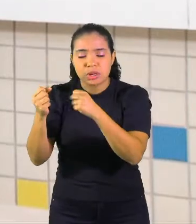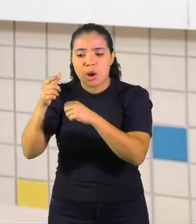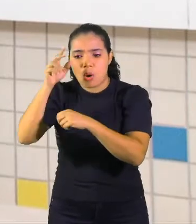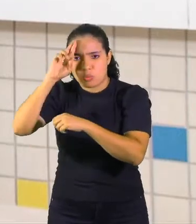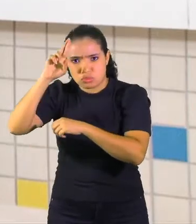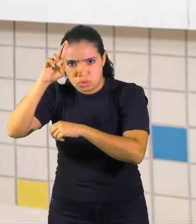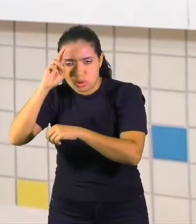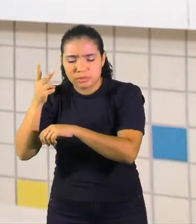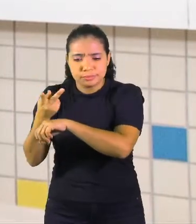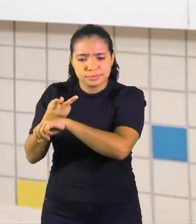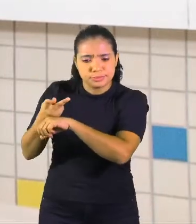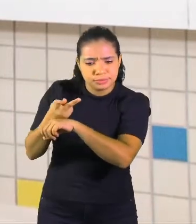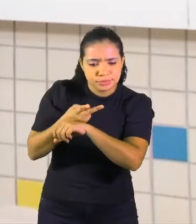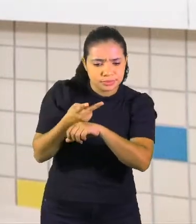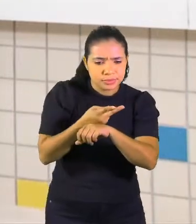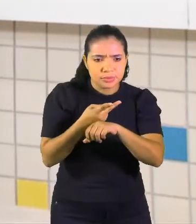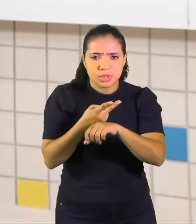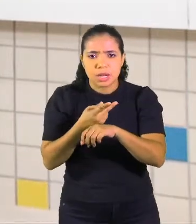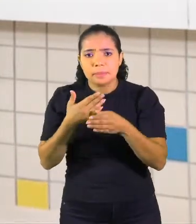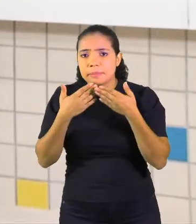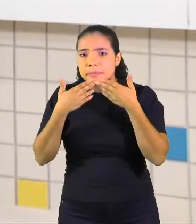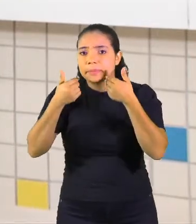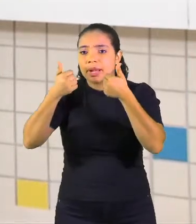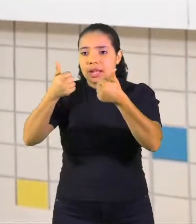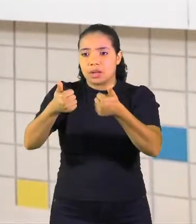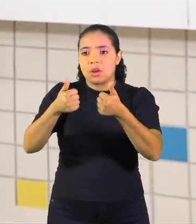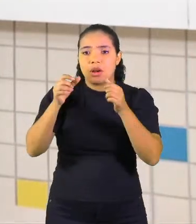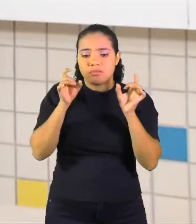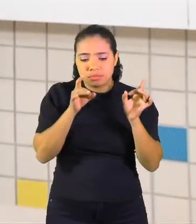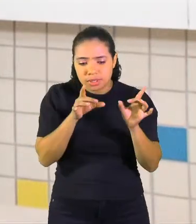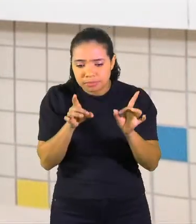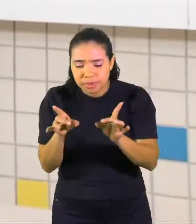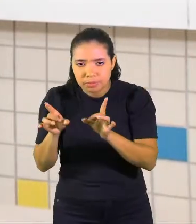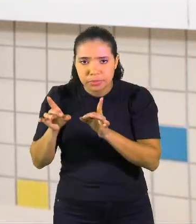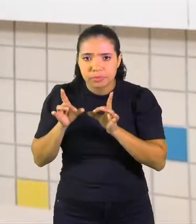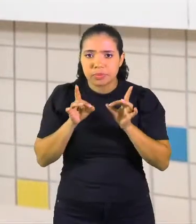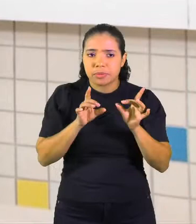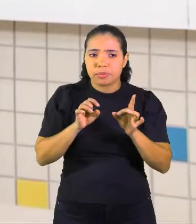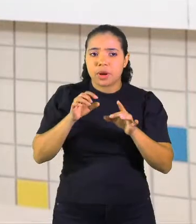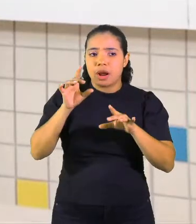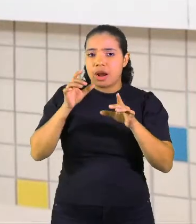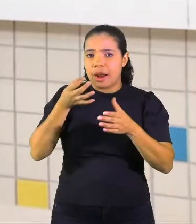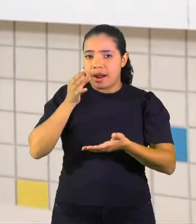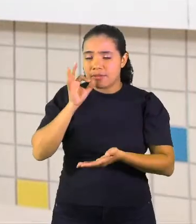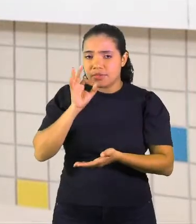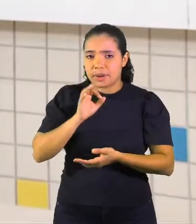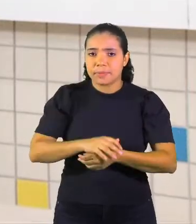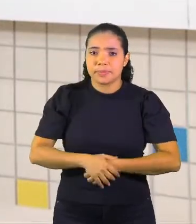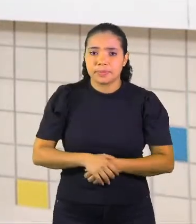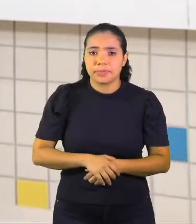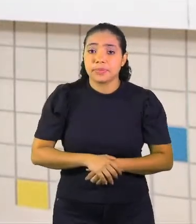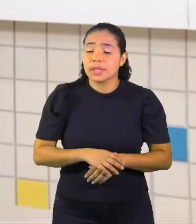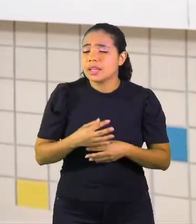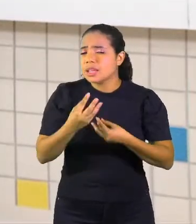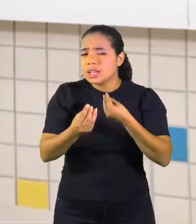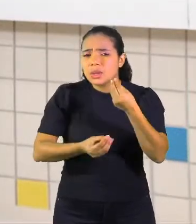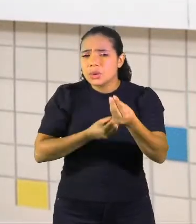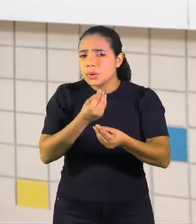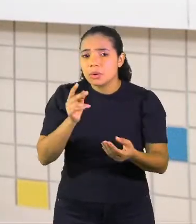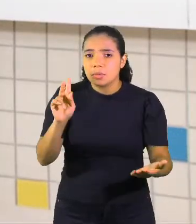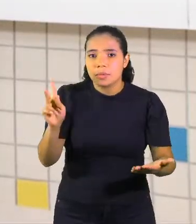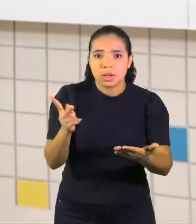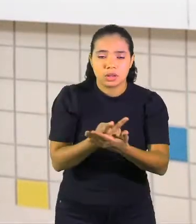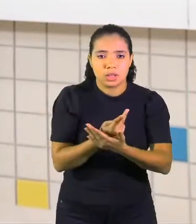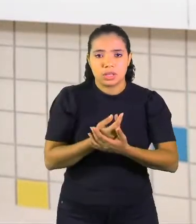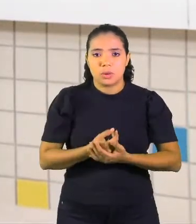maneira de melhor para escoar essa produção cafeeira. E como que se deu isso?